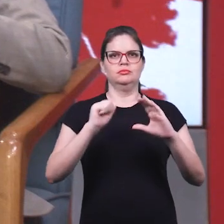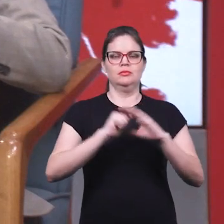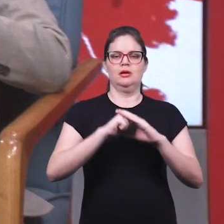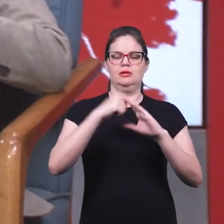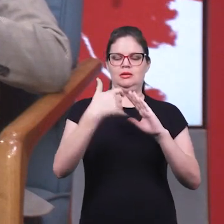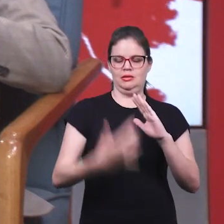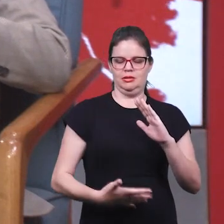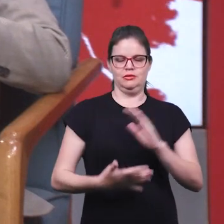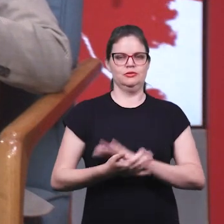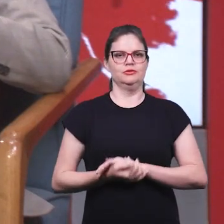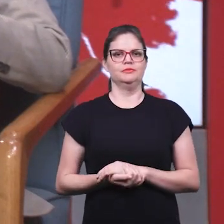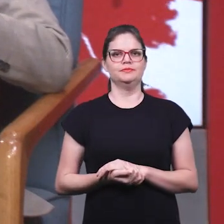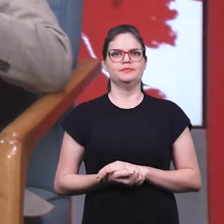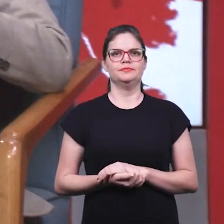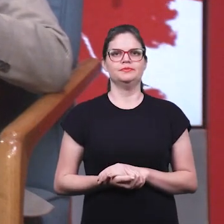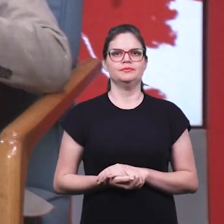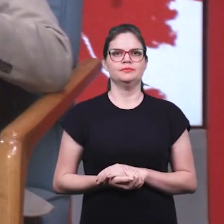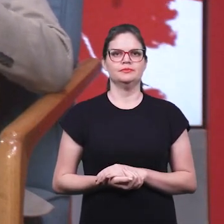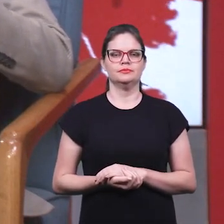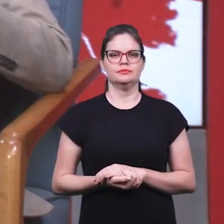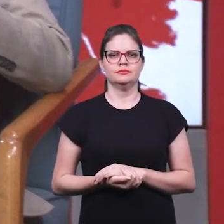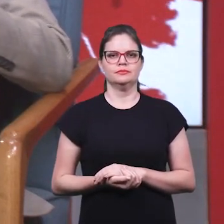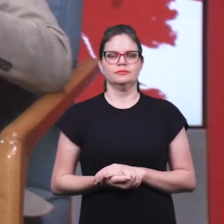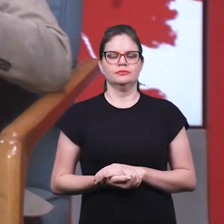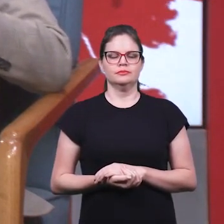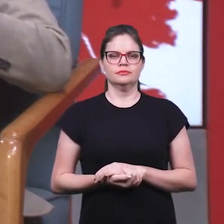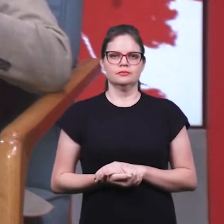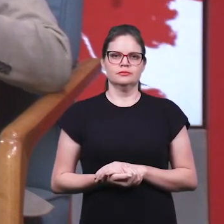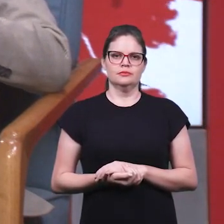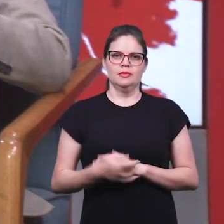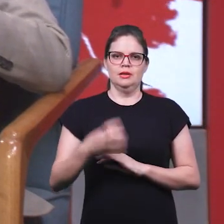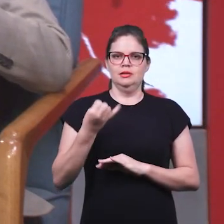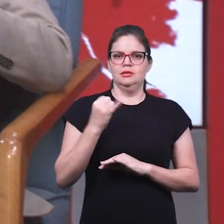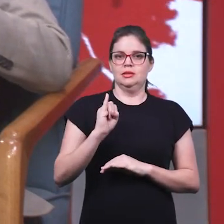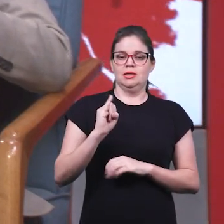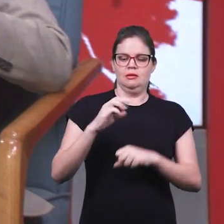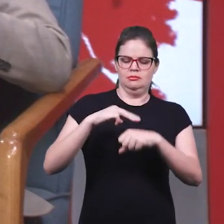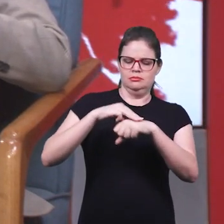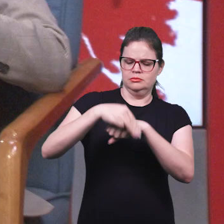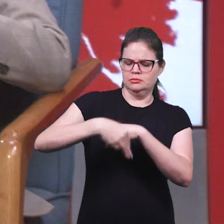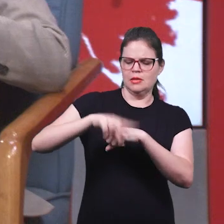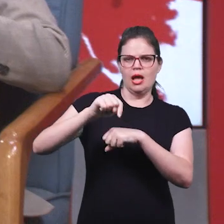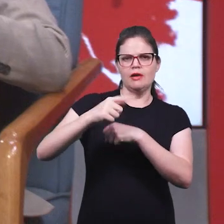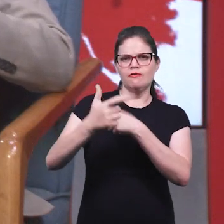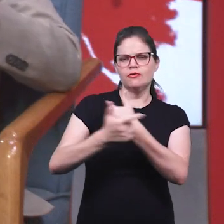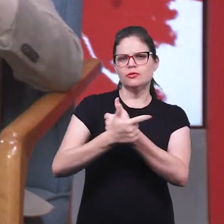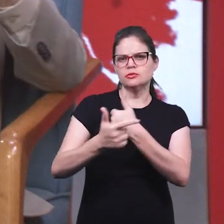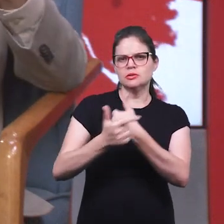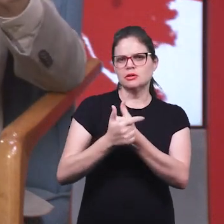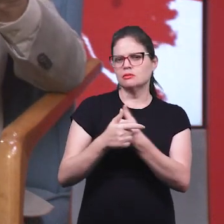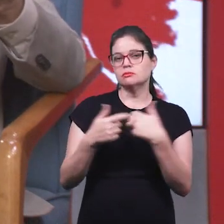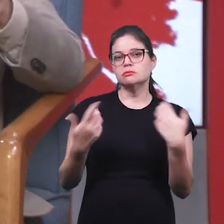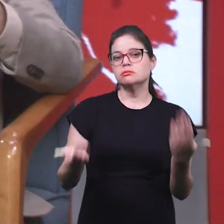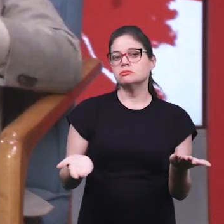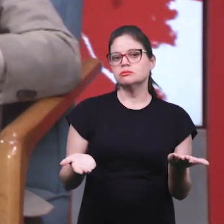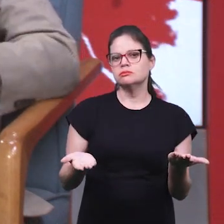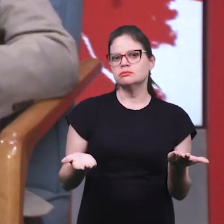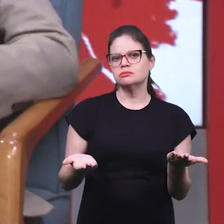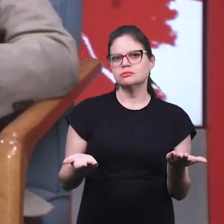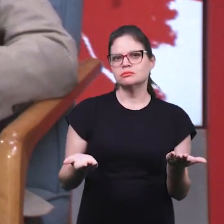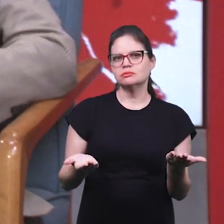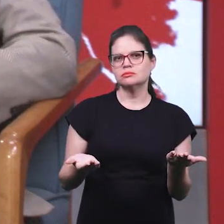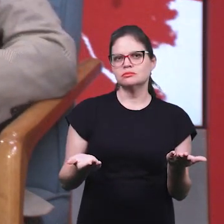ensino dessa forma. O ministério é uma função. Se o ministério é uma função, também não